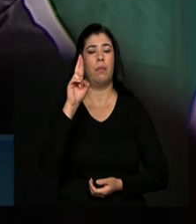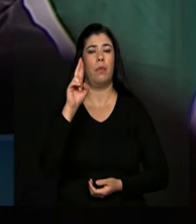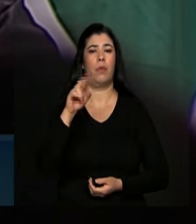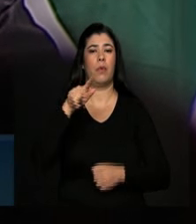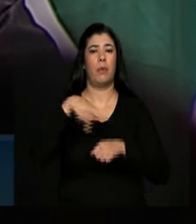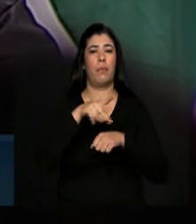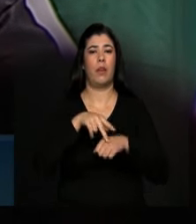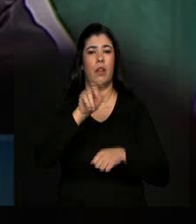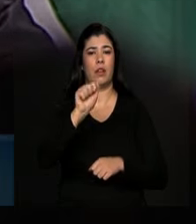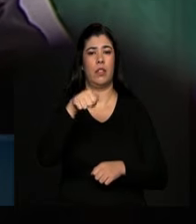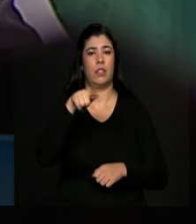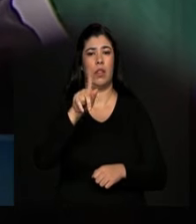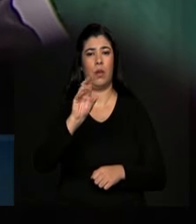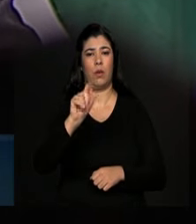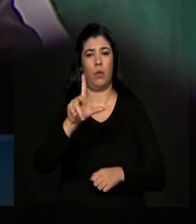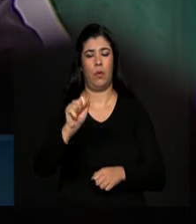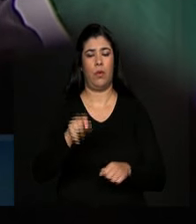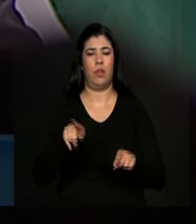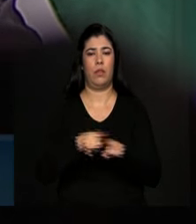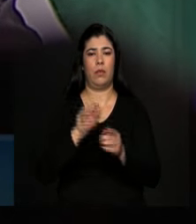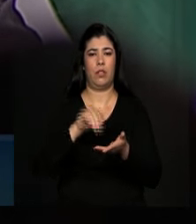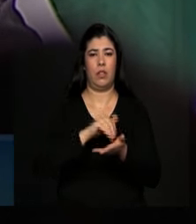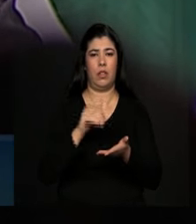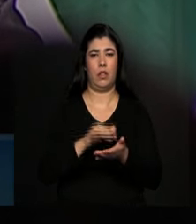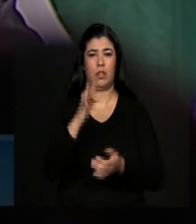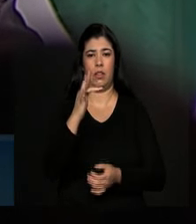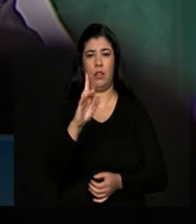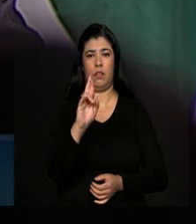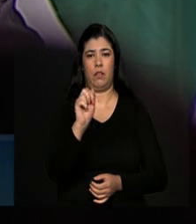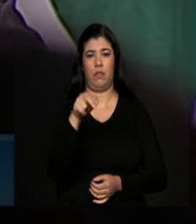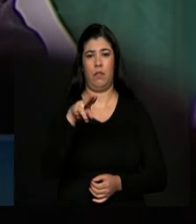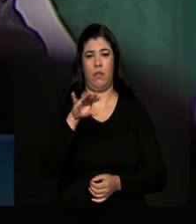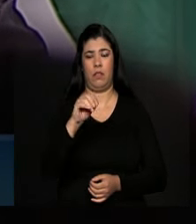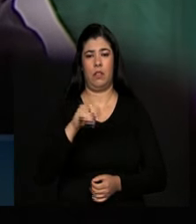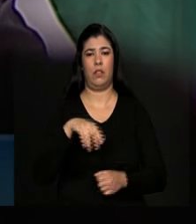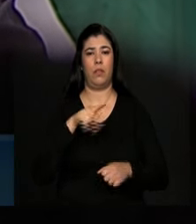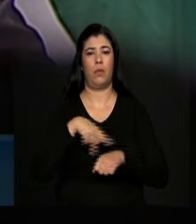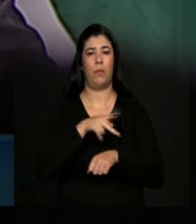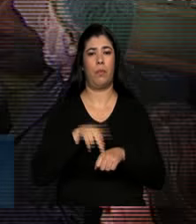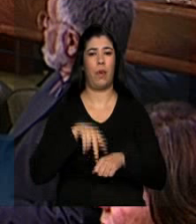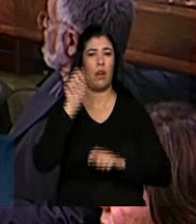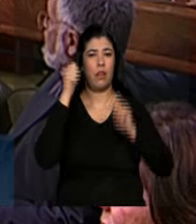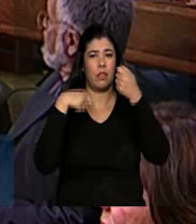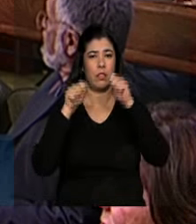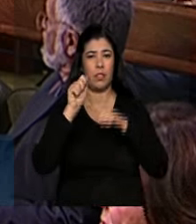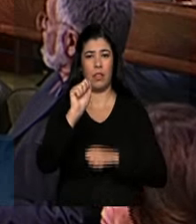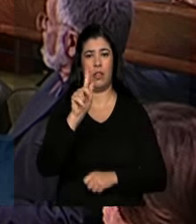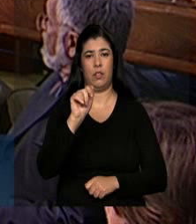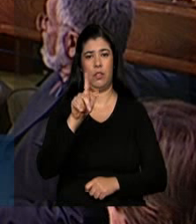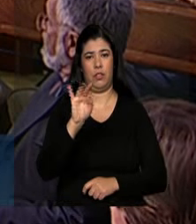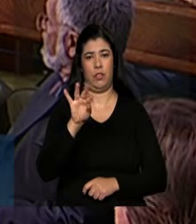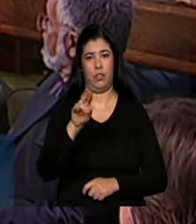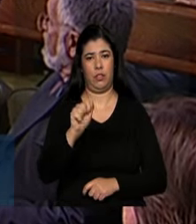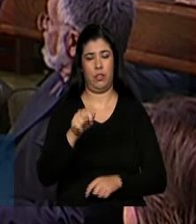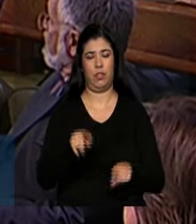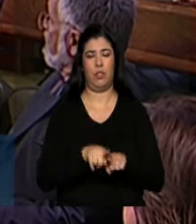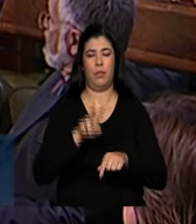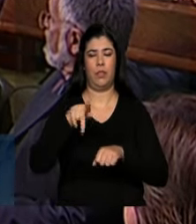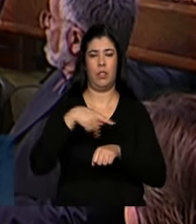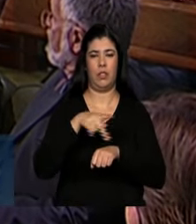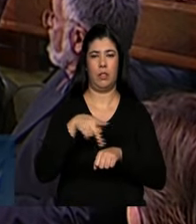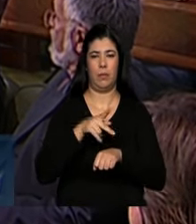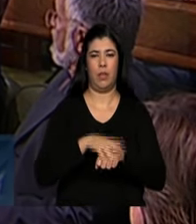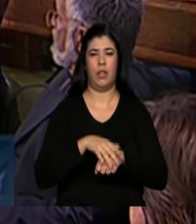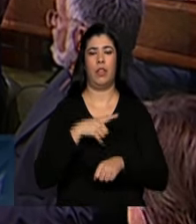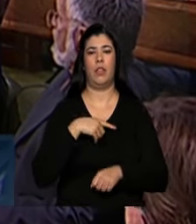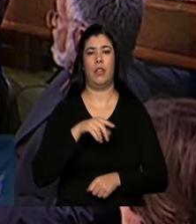Angola. Secretário Luiz Francisco Bulim, da República Argentina. Secretária Wisline Pierre, da